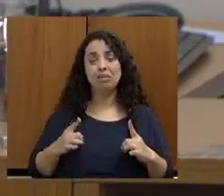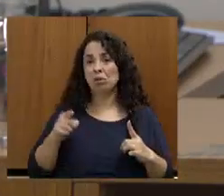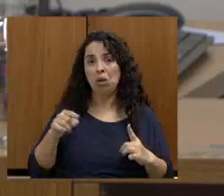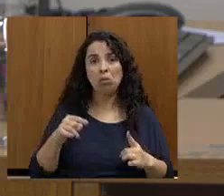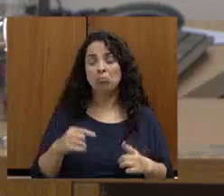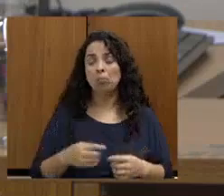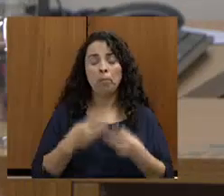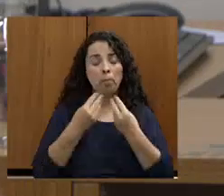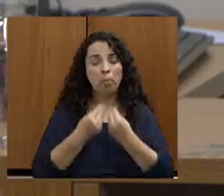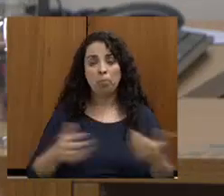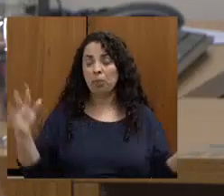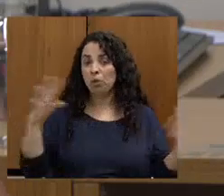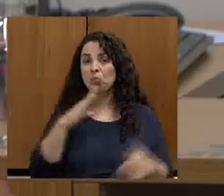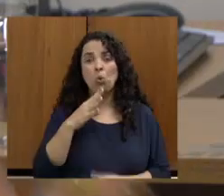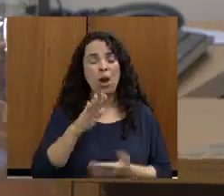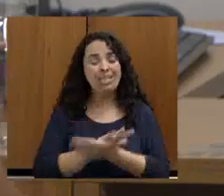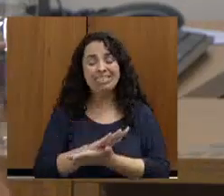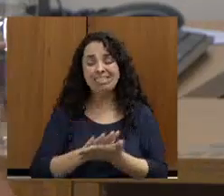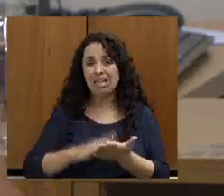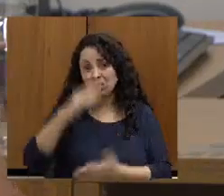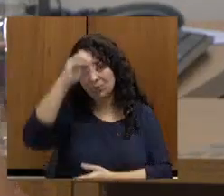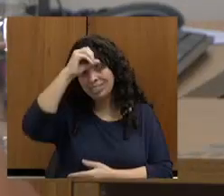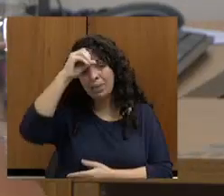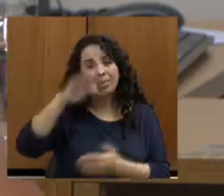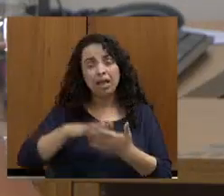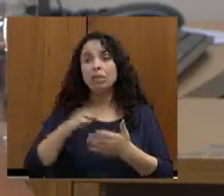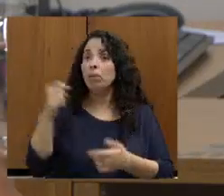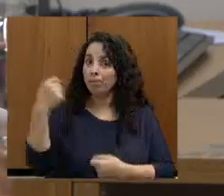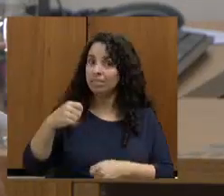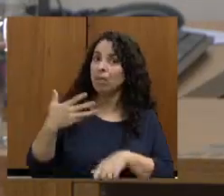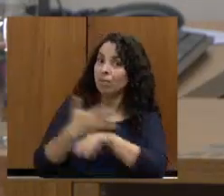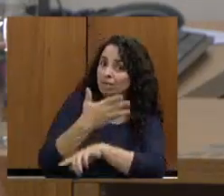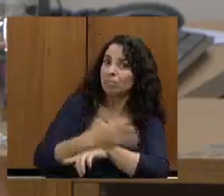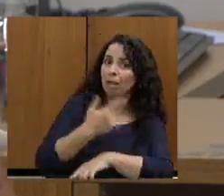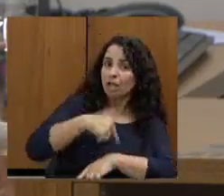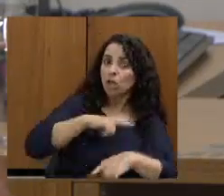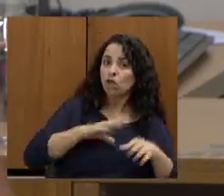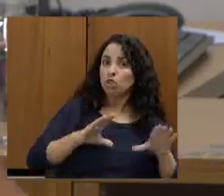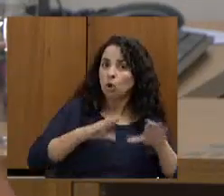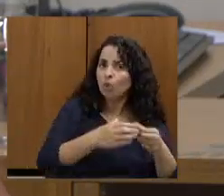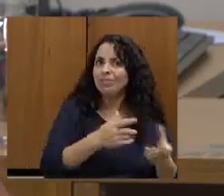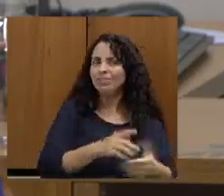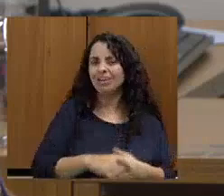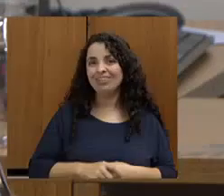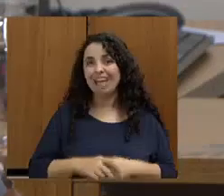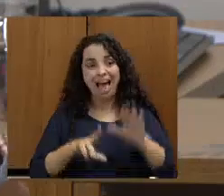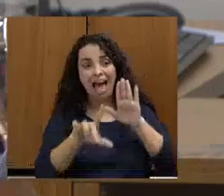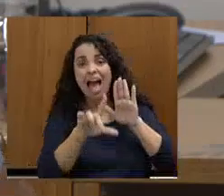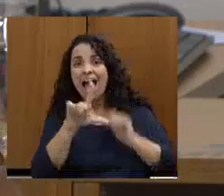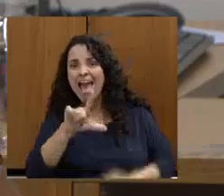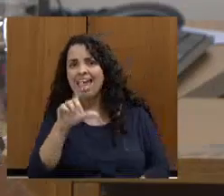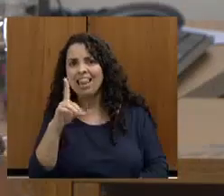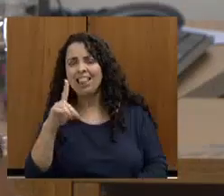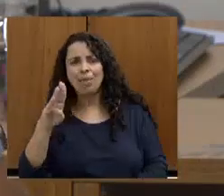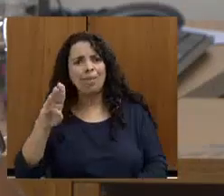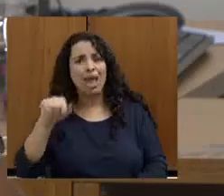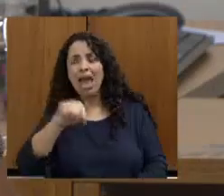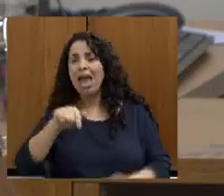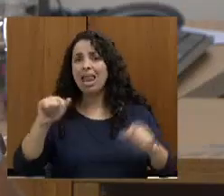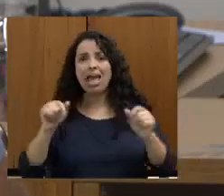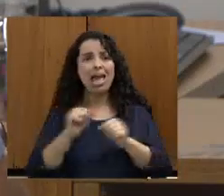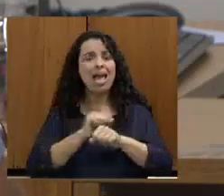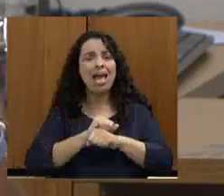participem das nossas comissões, porque é muito importante. A Lei Brasileira de Inclusão ela é clara quando ela diz que a